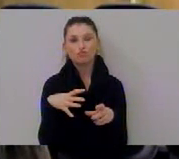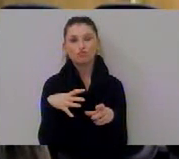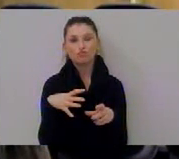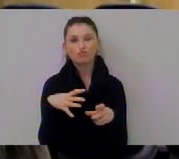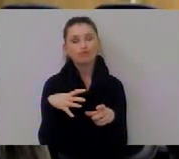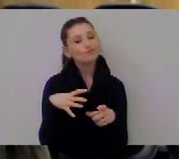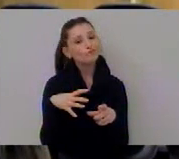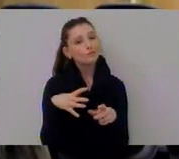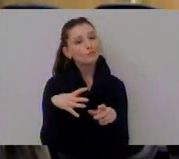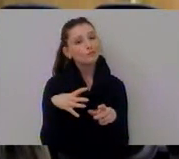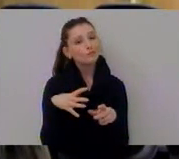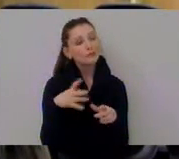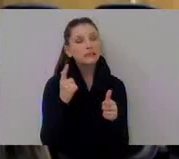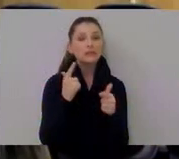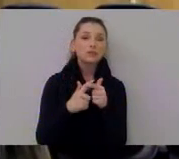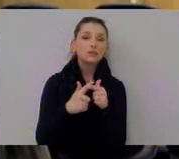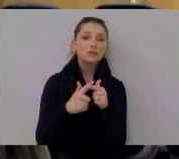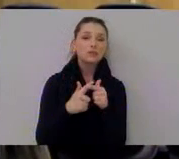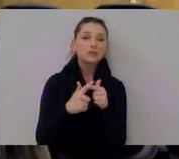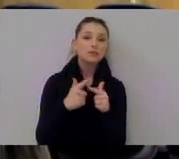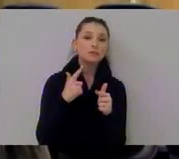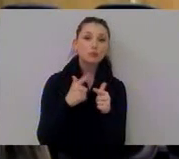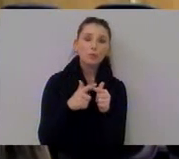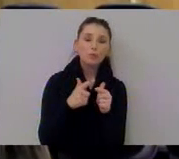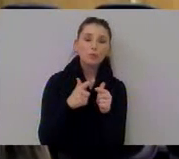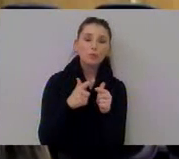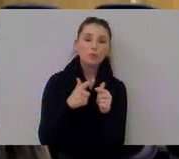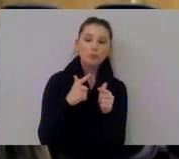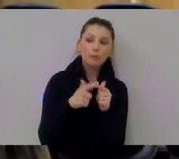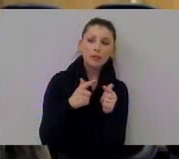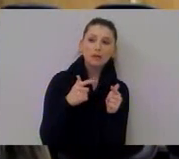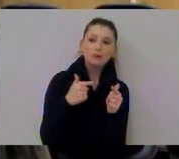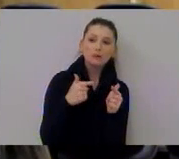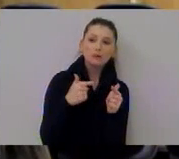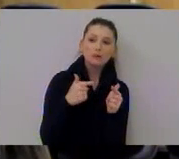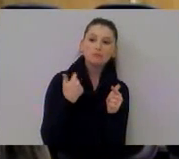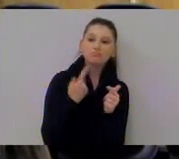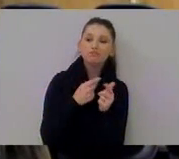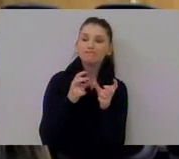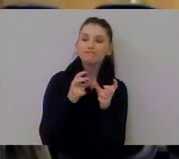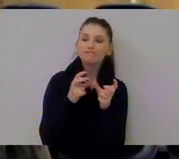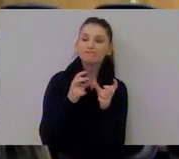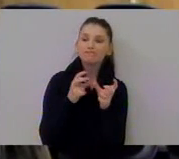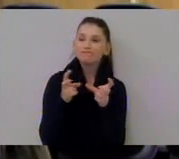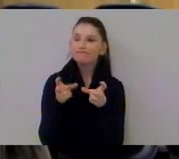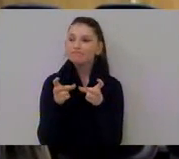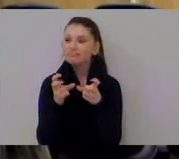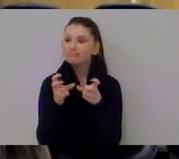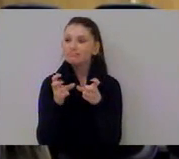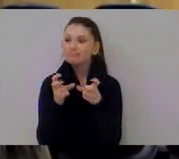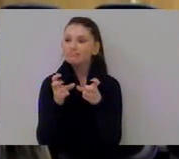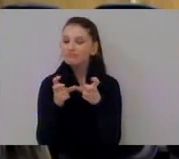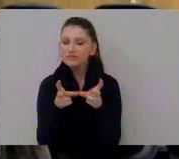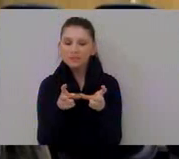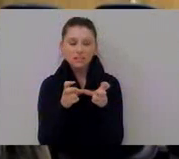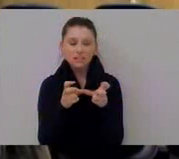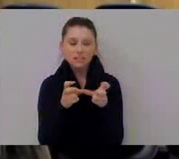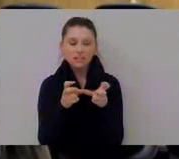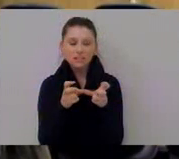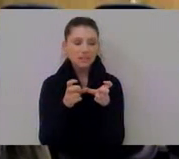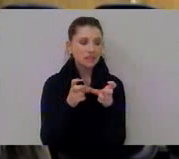Situações que a gente percebe que o nosso bairro se encontra